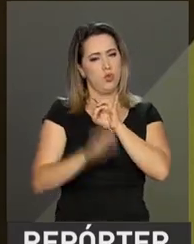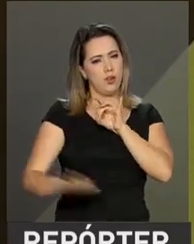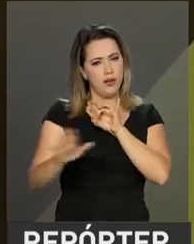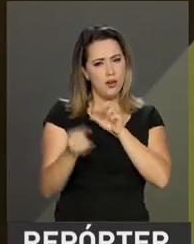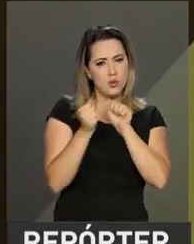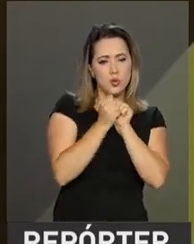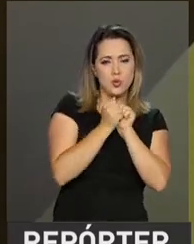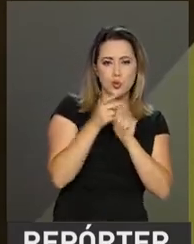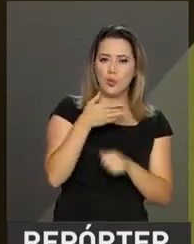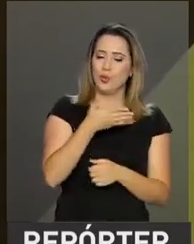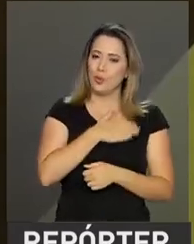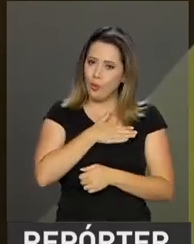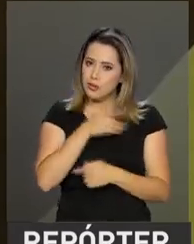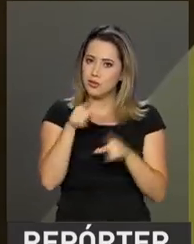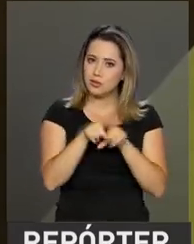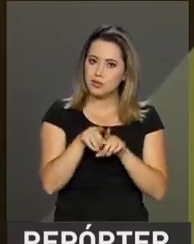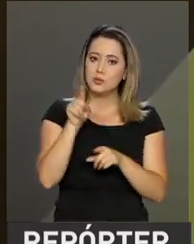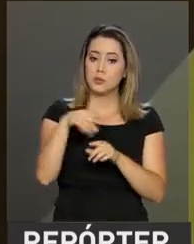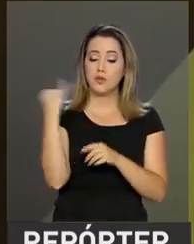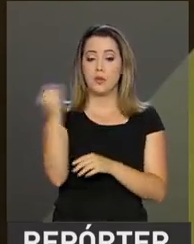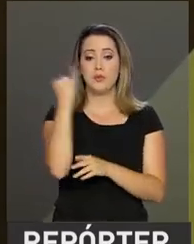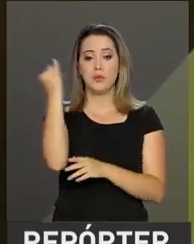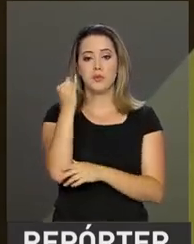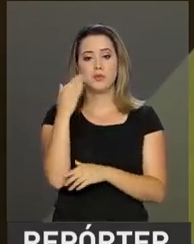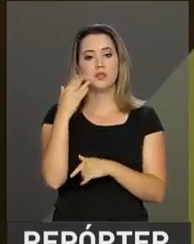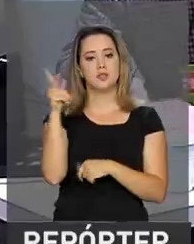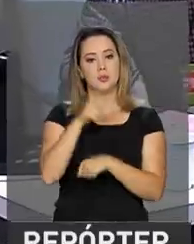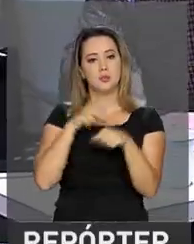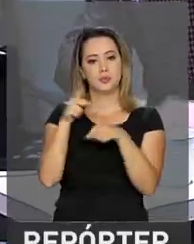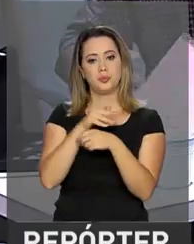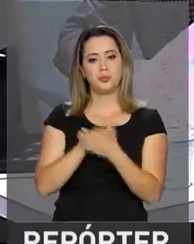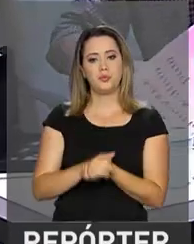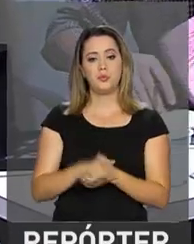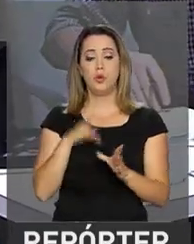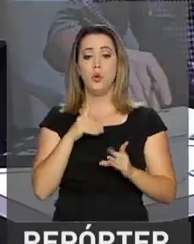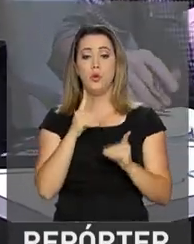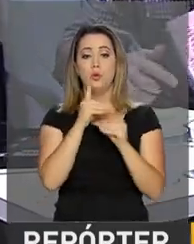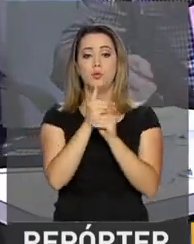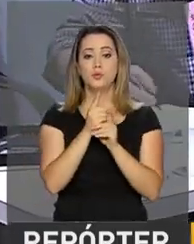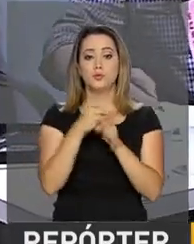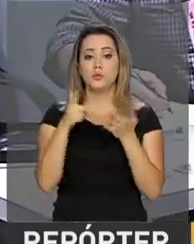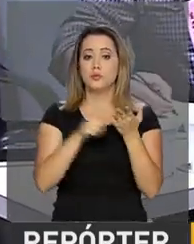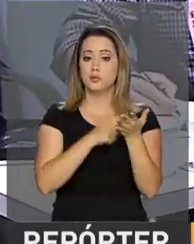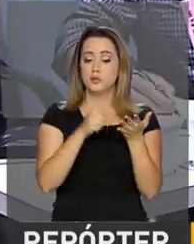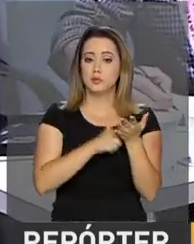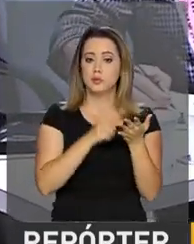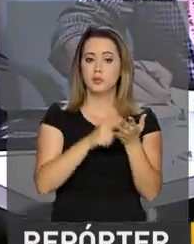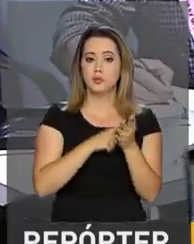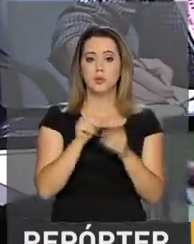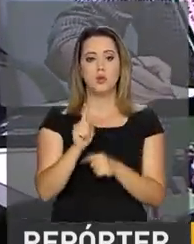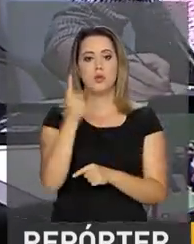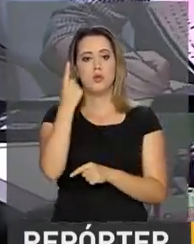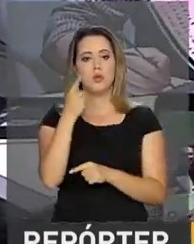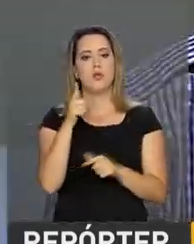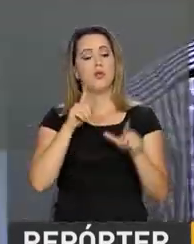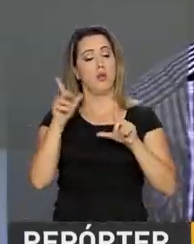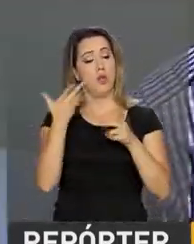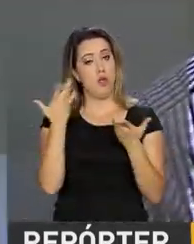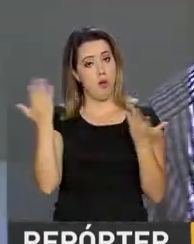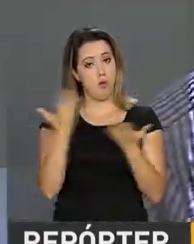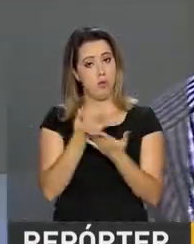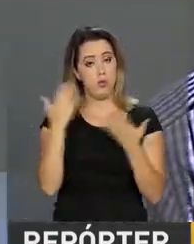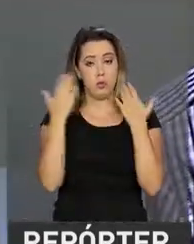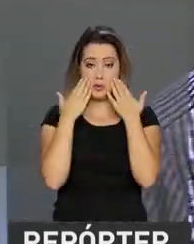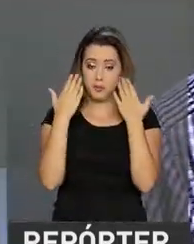contato é um momento fundamental para a gente formar leitores, uma coisa essencial para o país. O encontro de leitores com autores é apenas uma das atrações que o